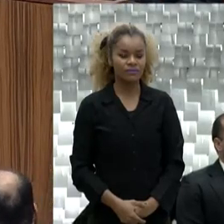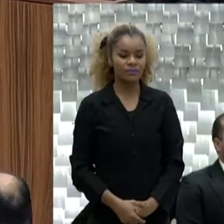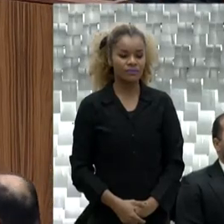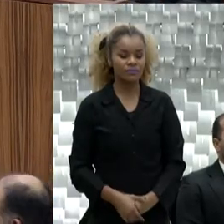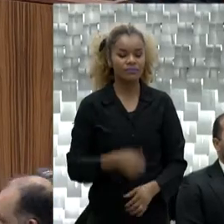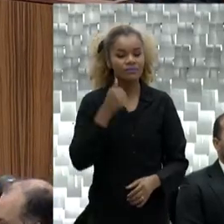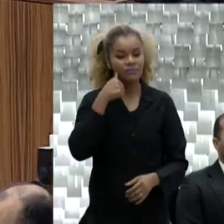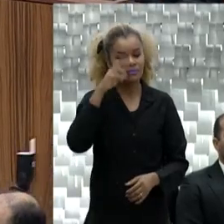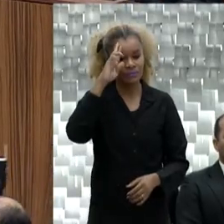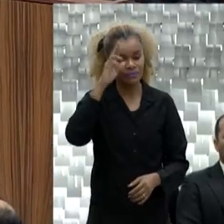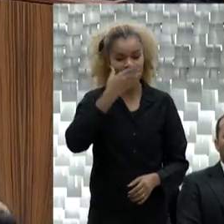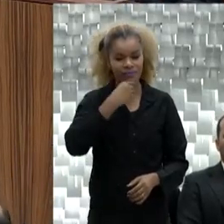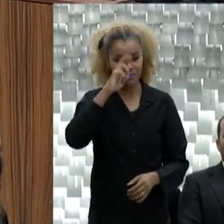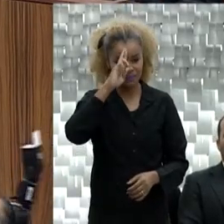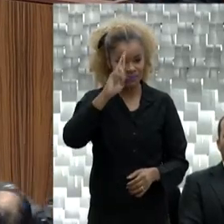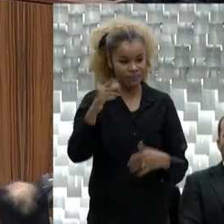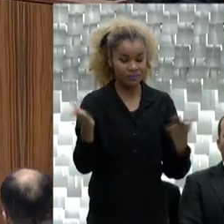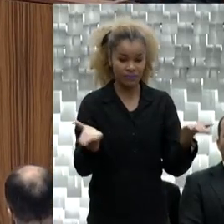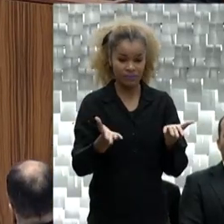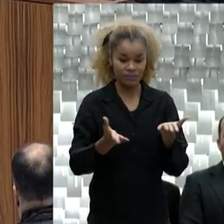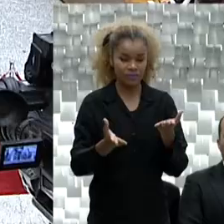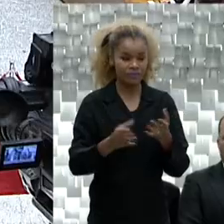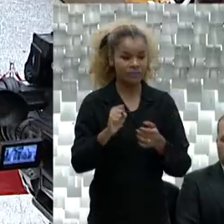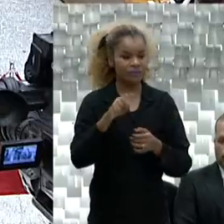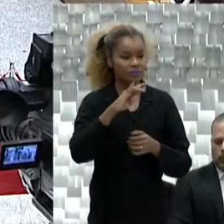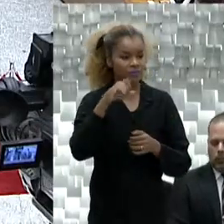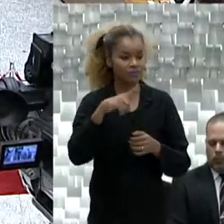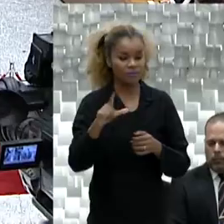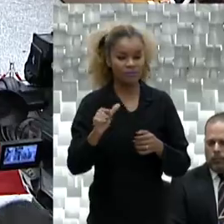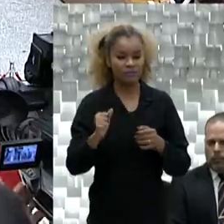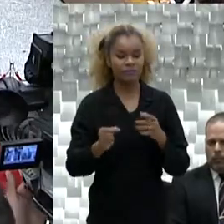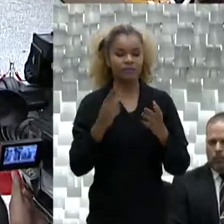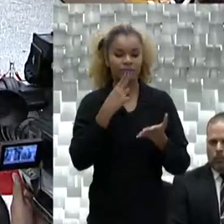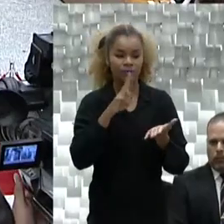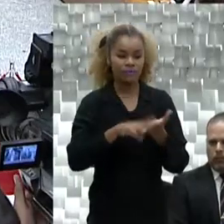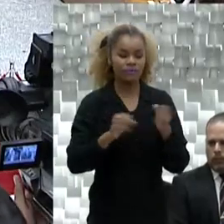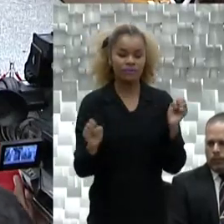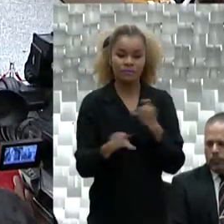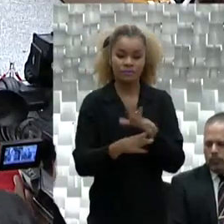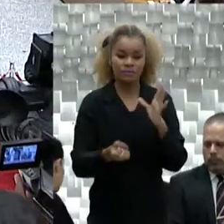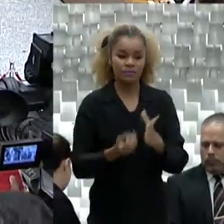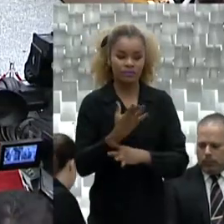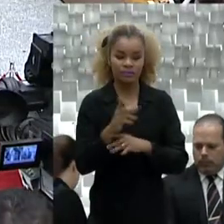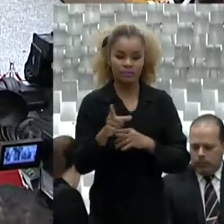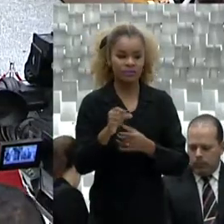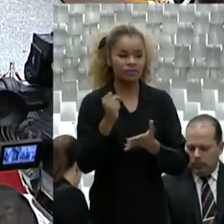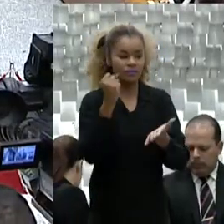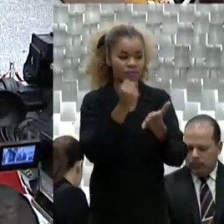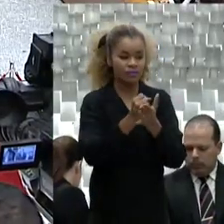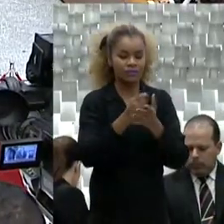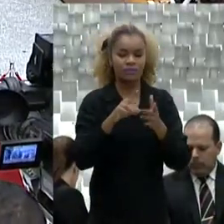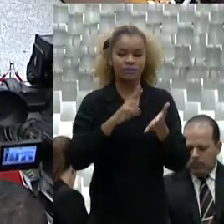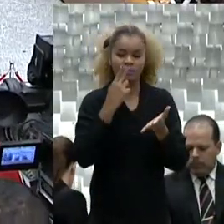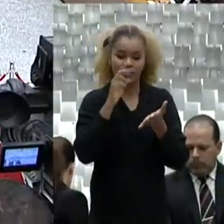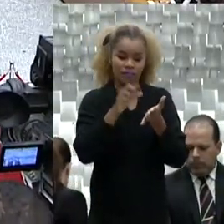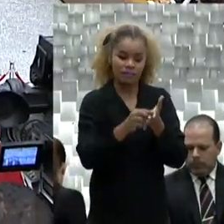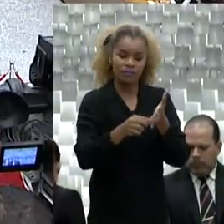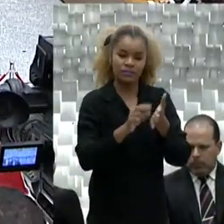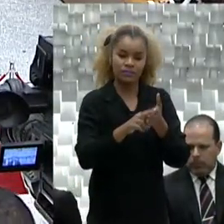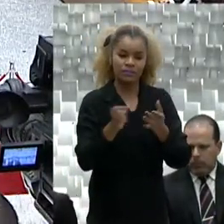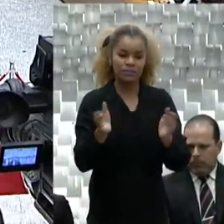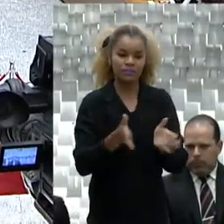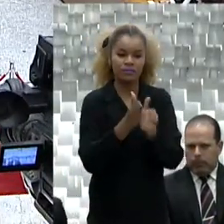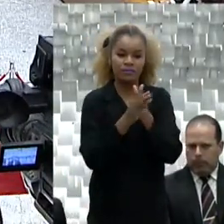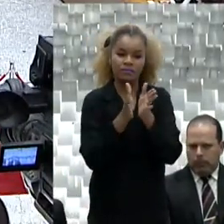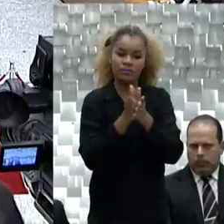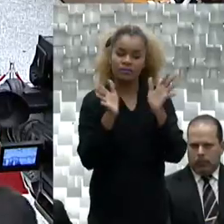Senhoras e senhores, neste momento, o cerimonial dos Correios termina o lançamento do selo personalizado e carimbo comemorativo dos 30